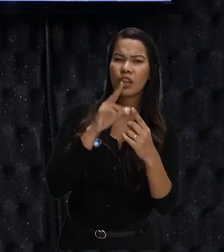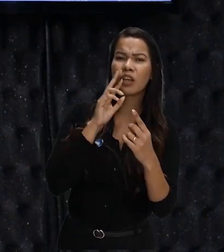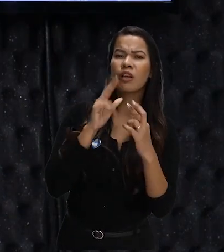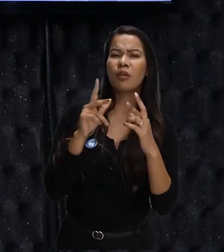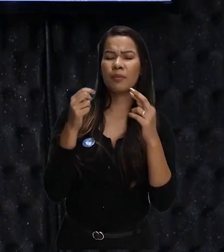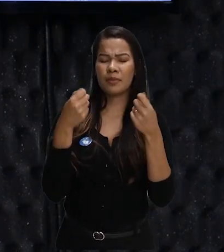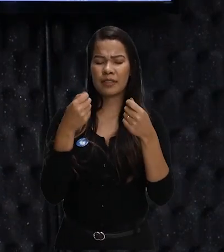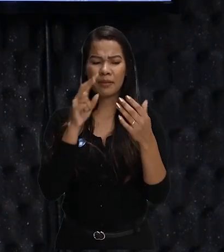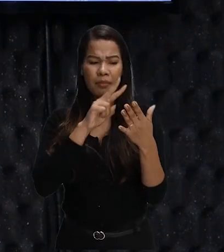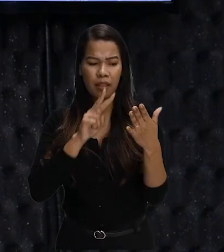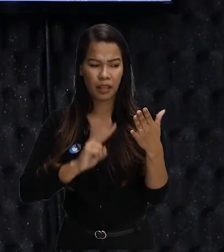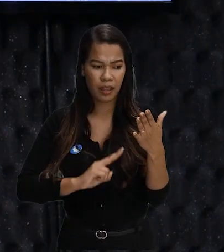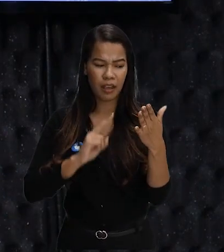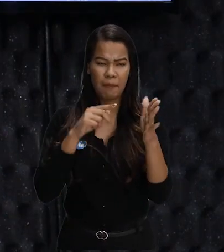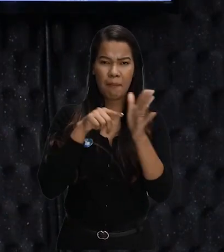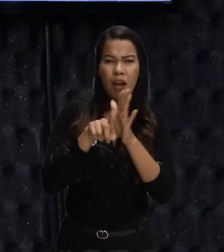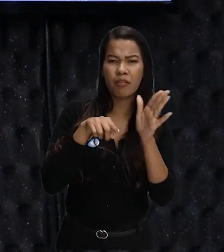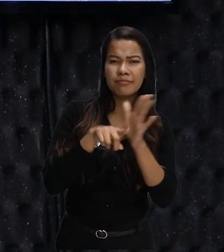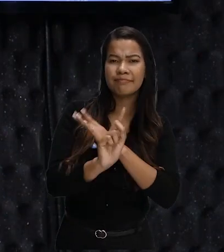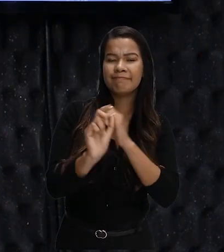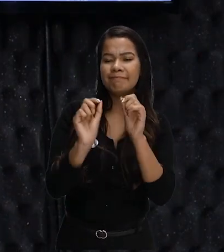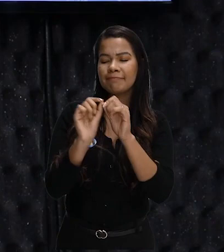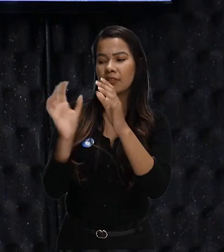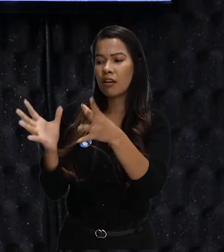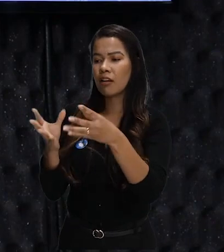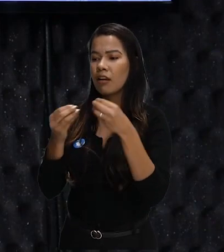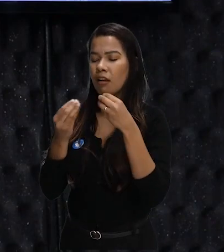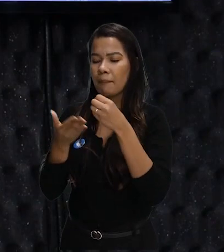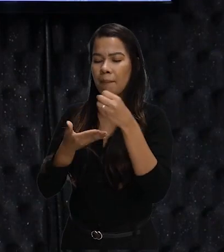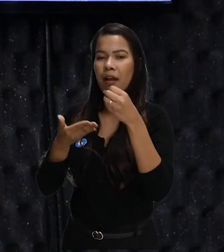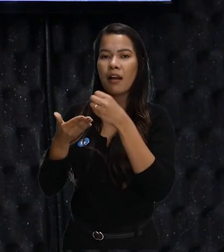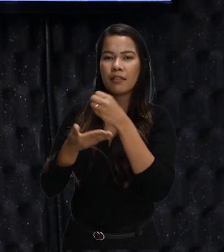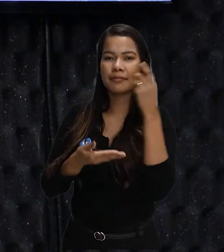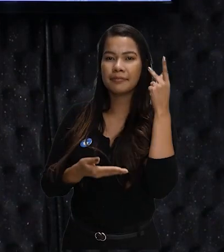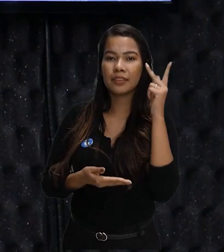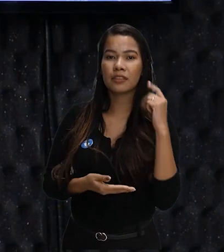que contestar, temos que buscar bases para a nossa